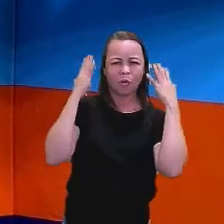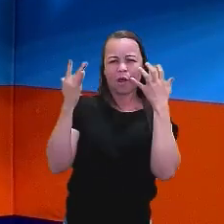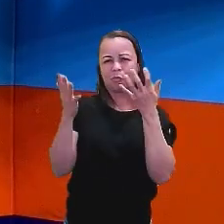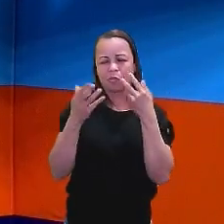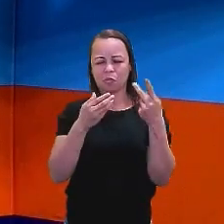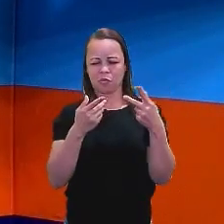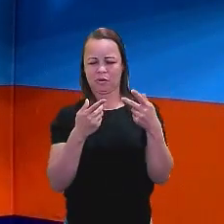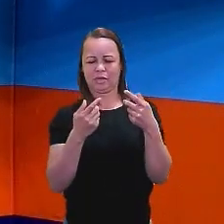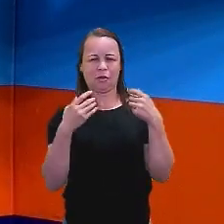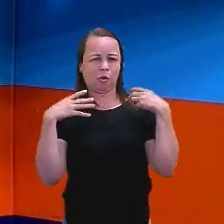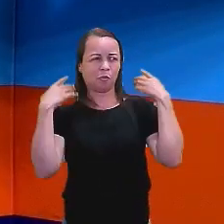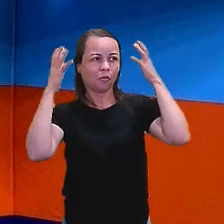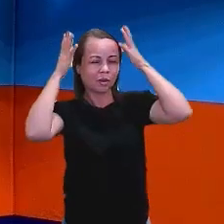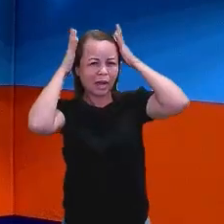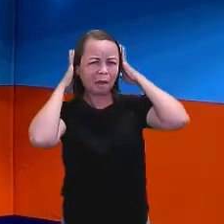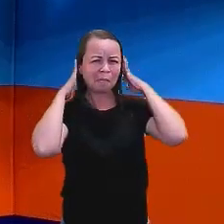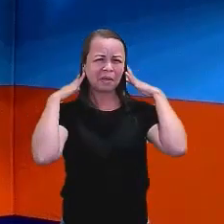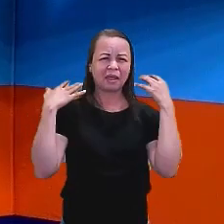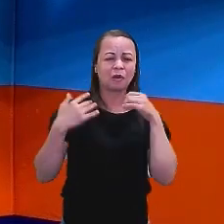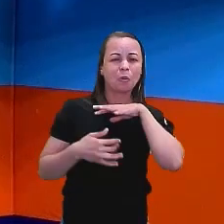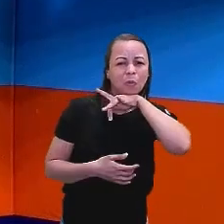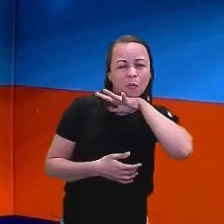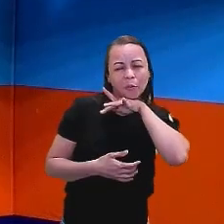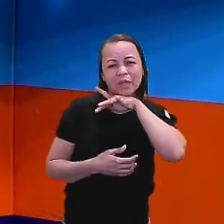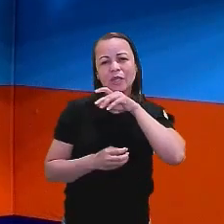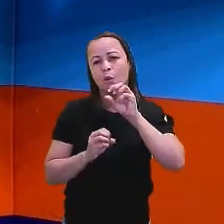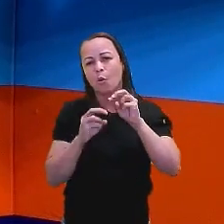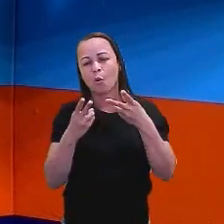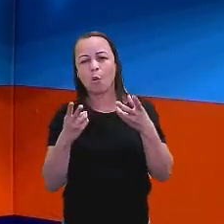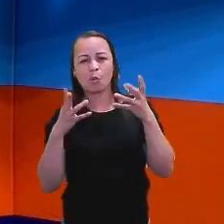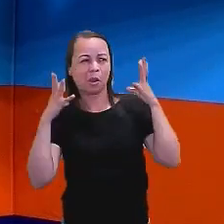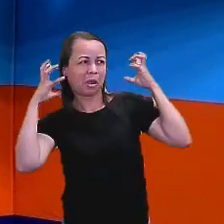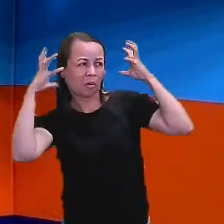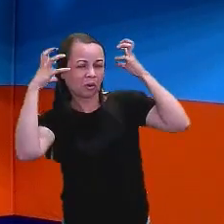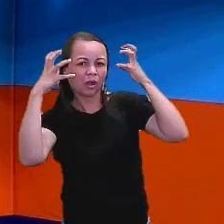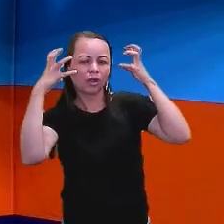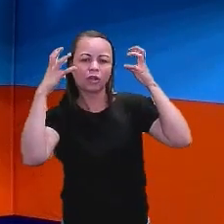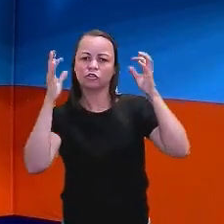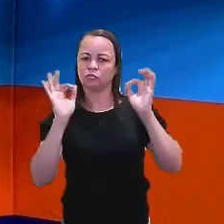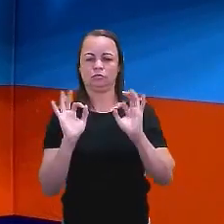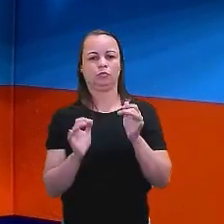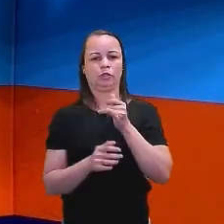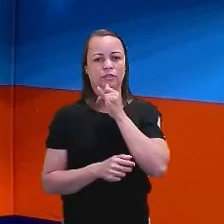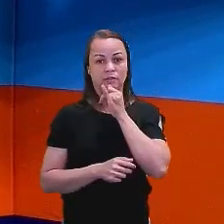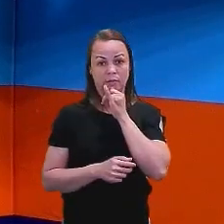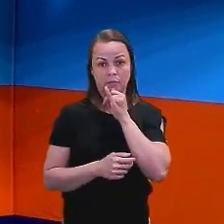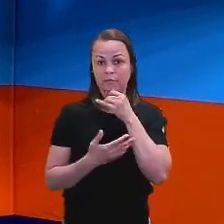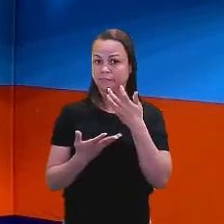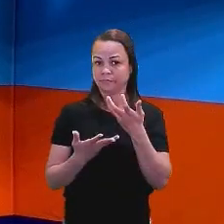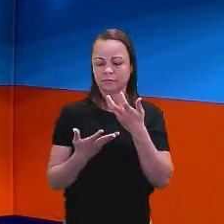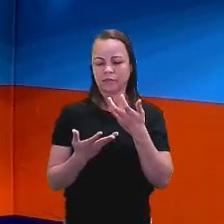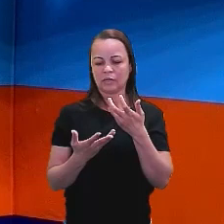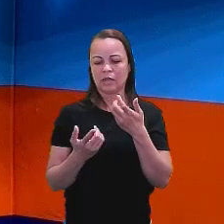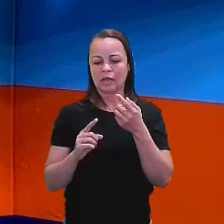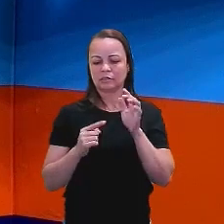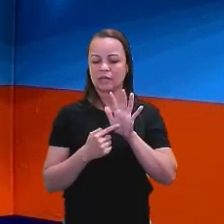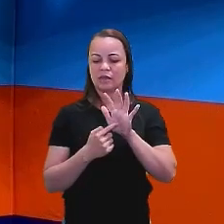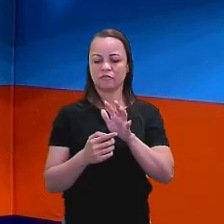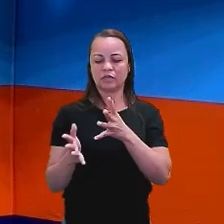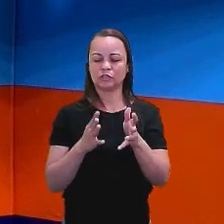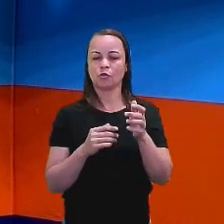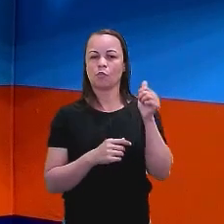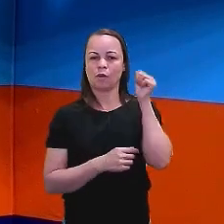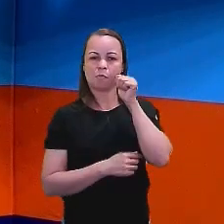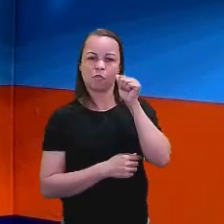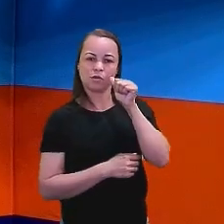pejorativo, como cabelo ruim, para se referir ao cabelo crespo, por exemplo, a mulher negra como